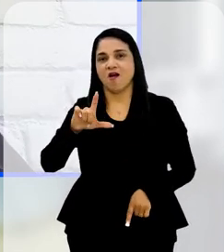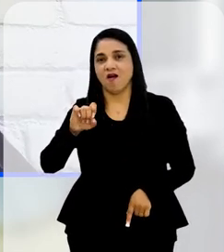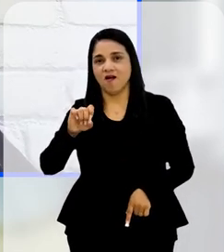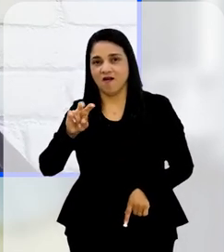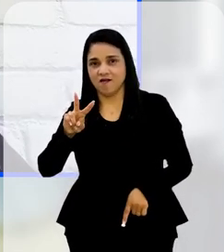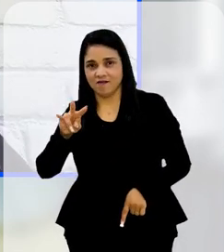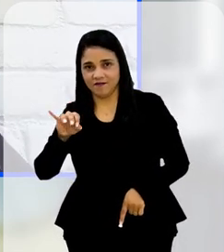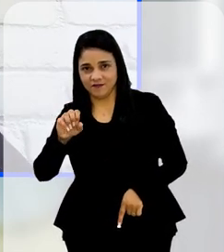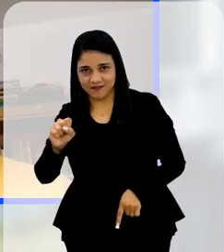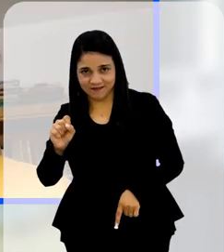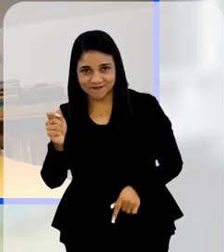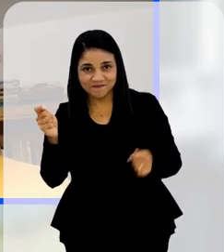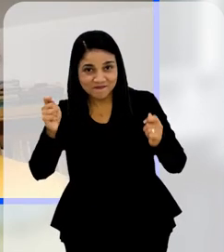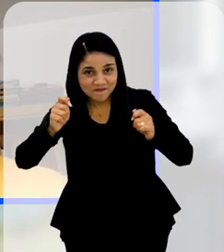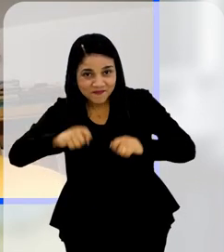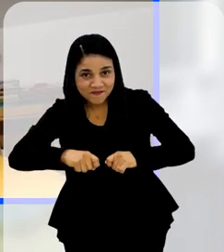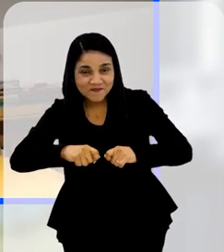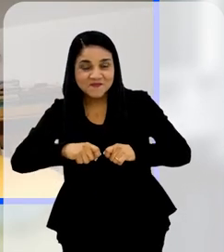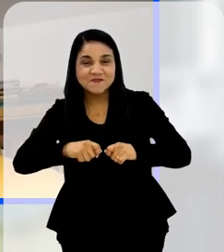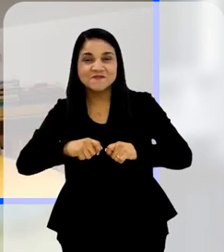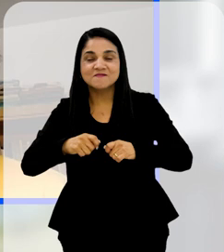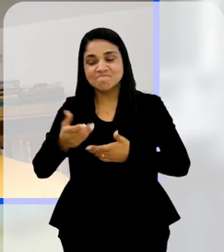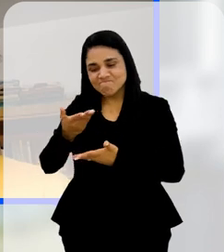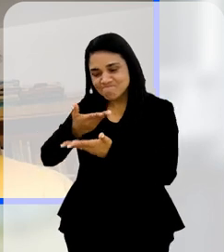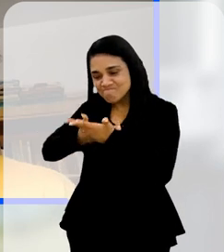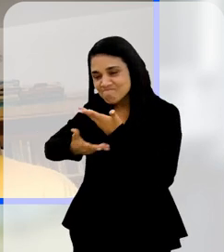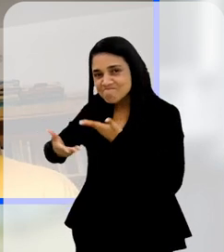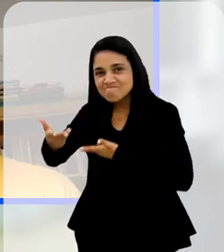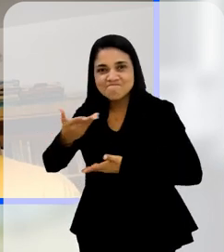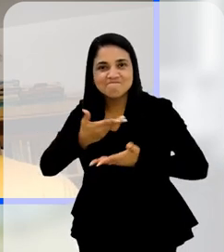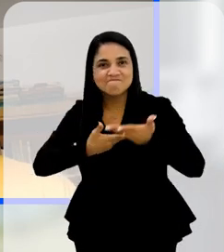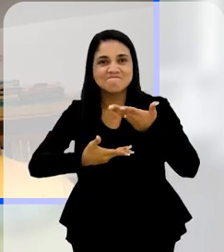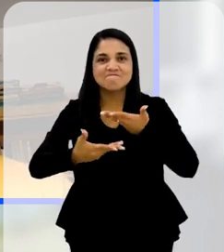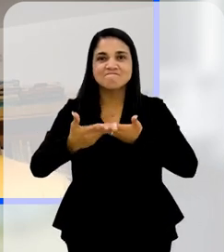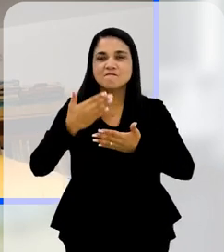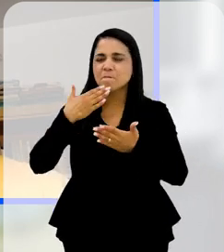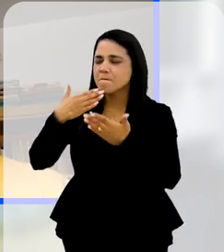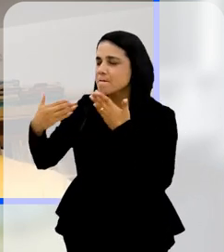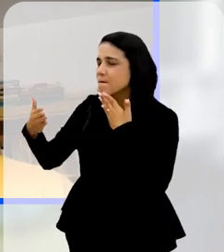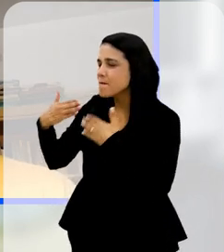dizer, a que nós interagíssemos de uma forma